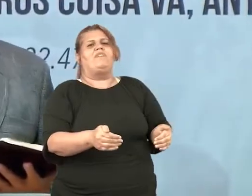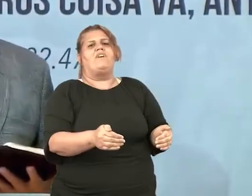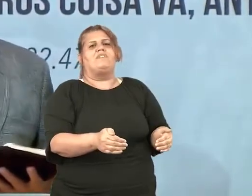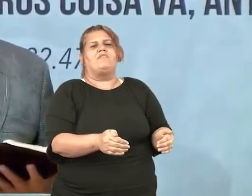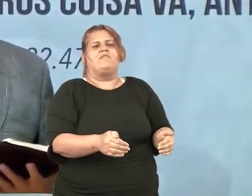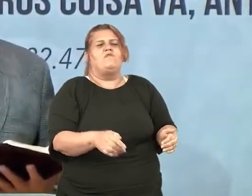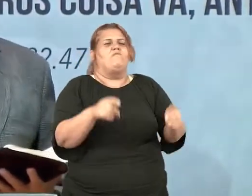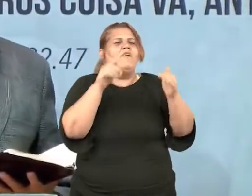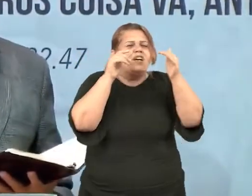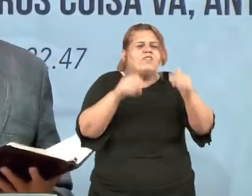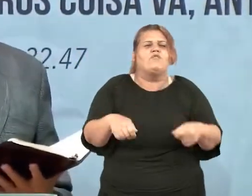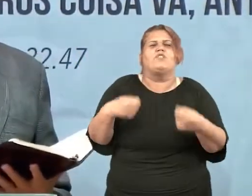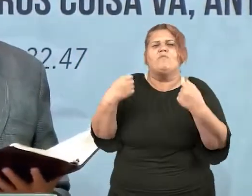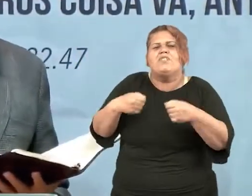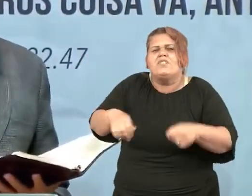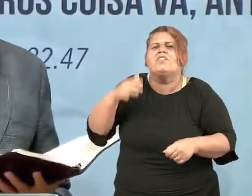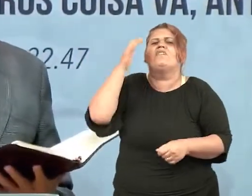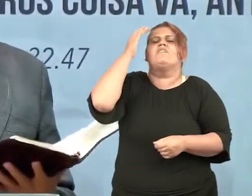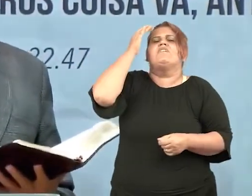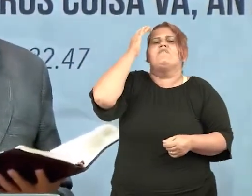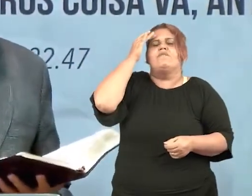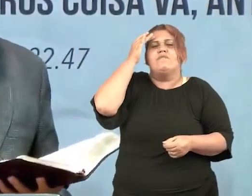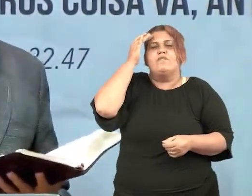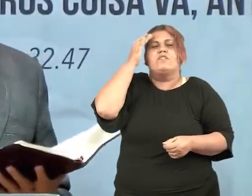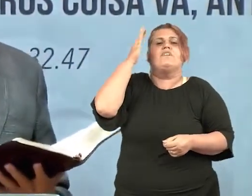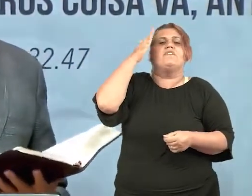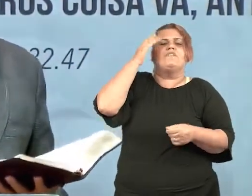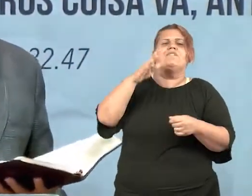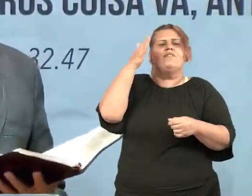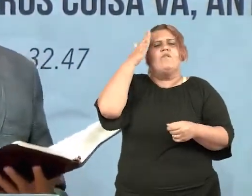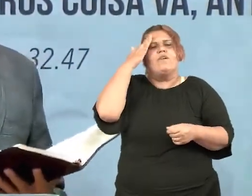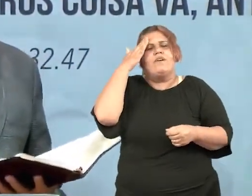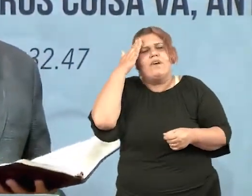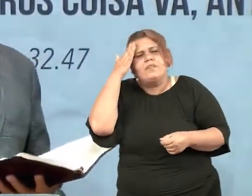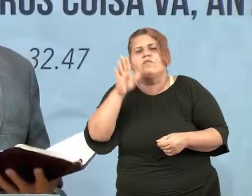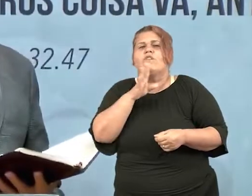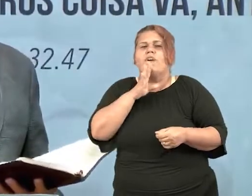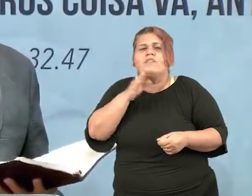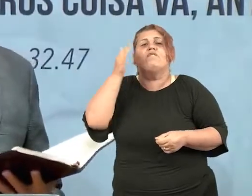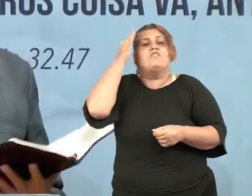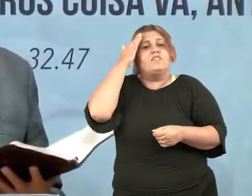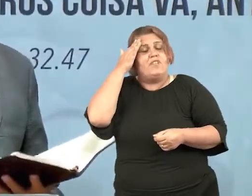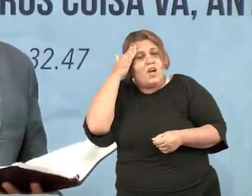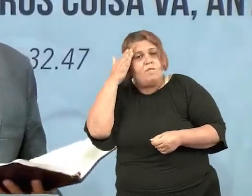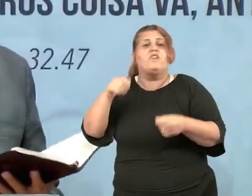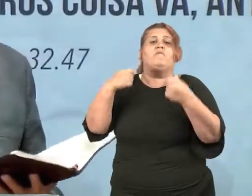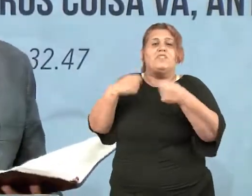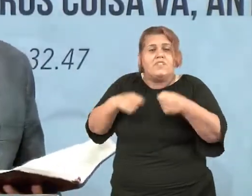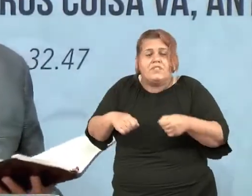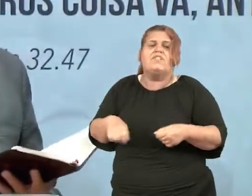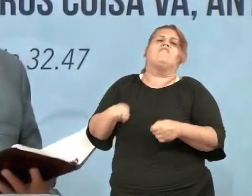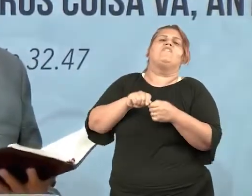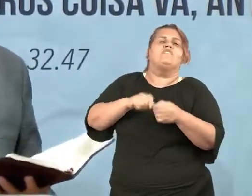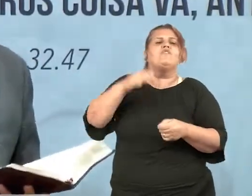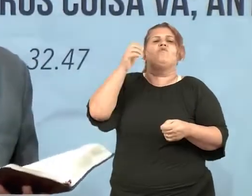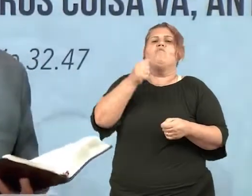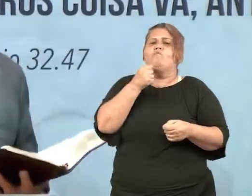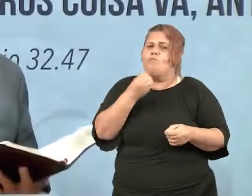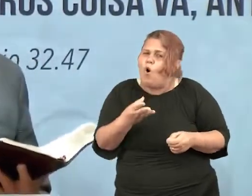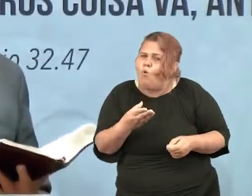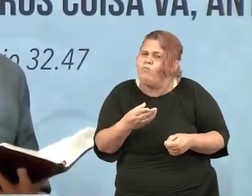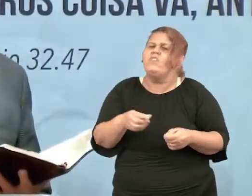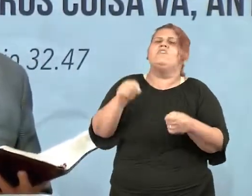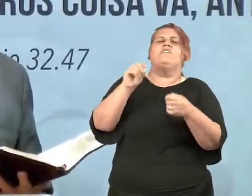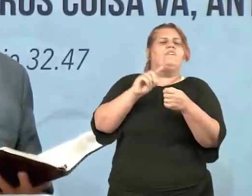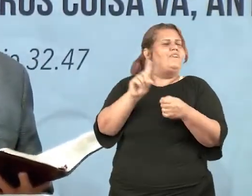Mesmo sabendo que precisa fazer o bem, porque fazer o bem é a expressa vontade de Deus, ele deixa de fazer o bem, e